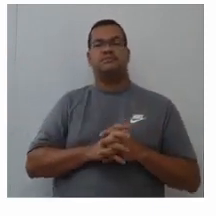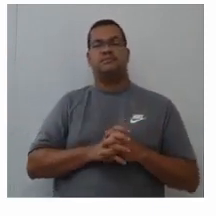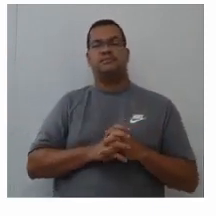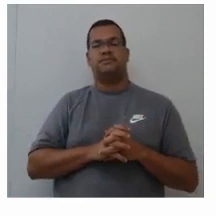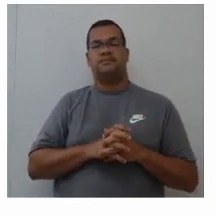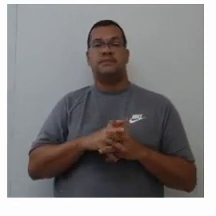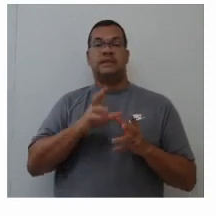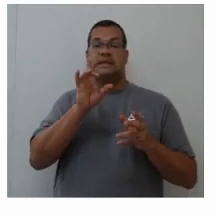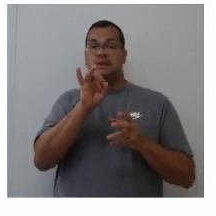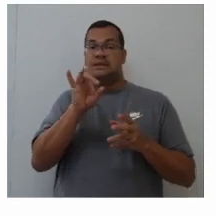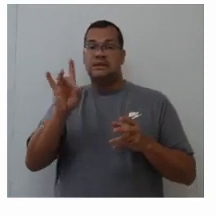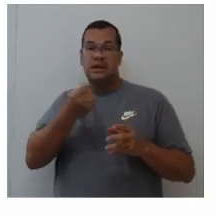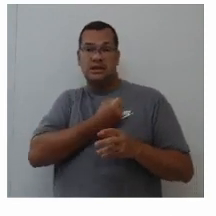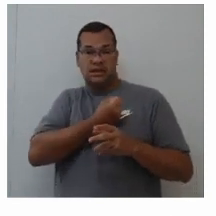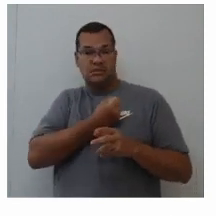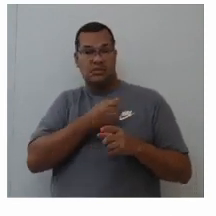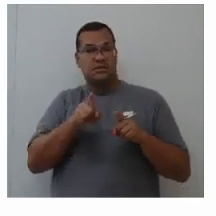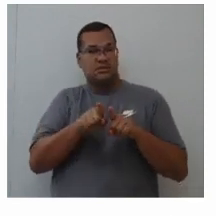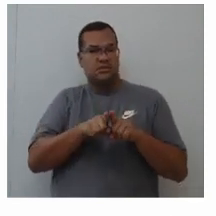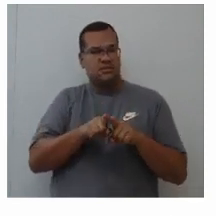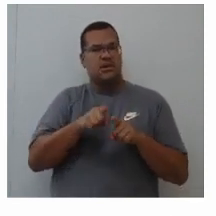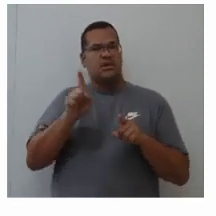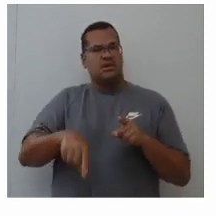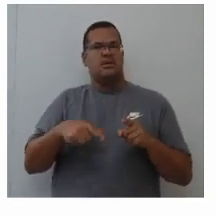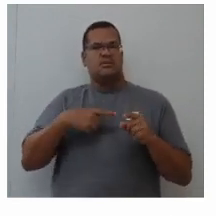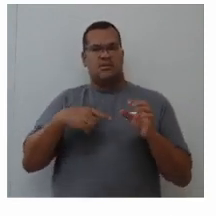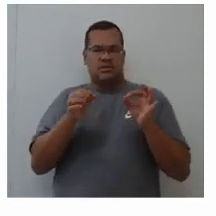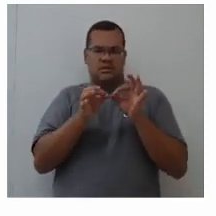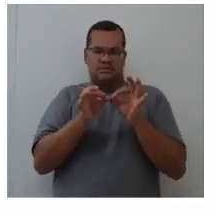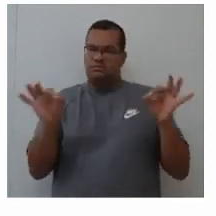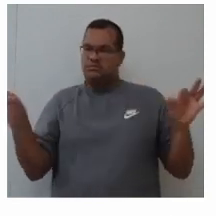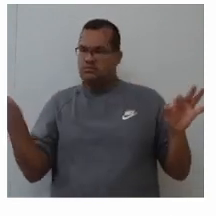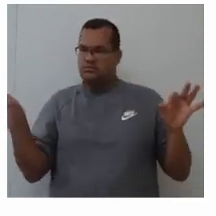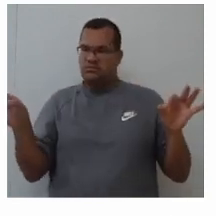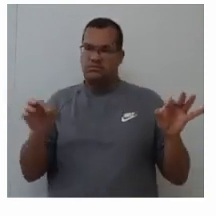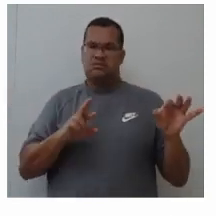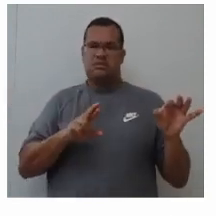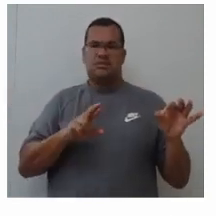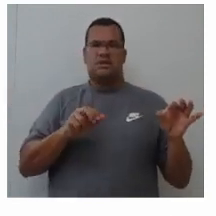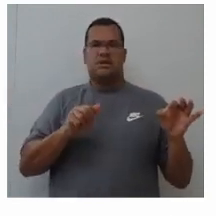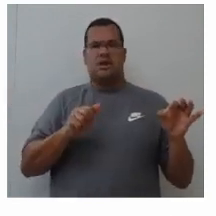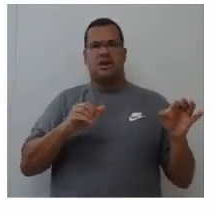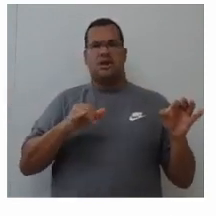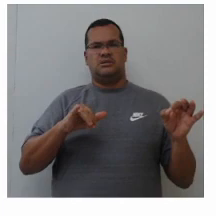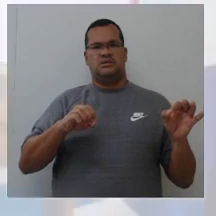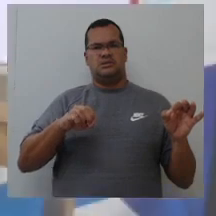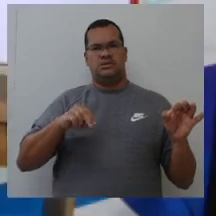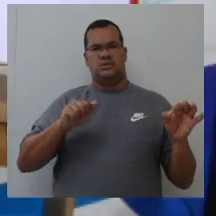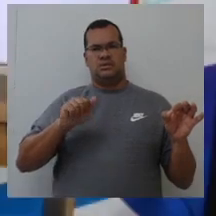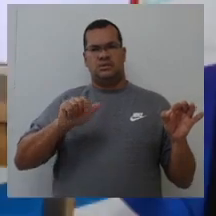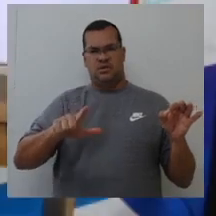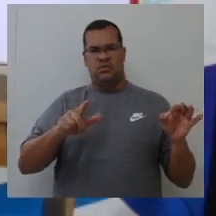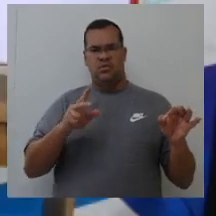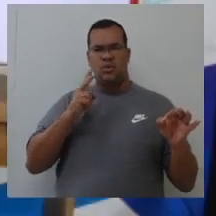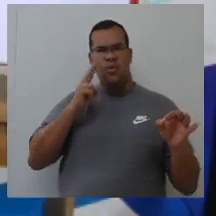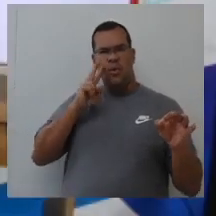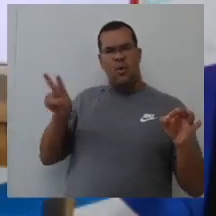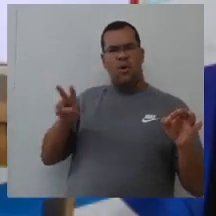aí, cada número também inteiro pode ser representado da sua forma racional. Por exemplo, olha aqui para mim,